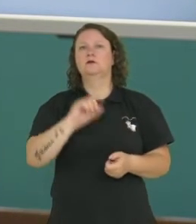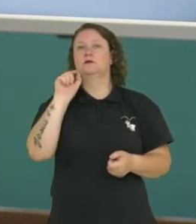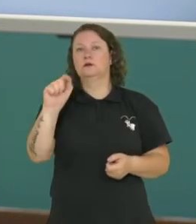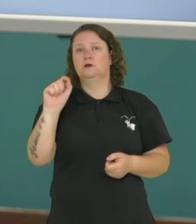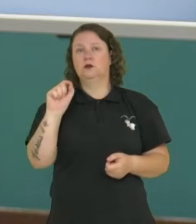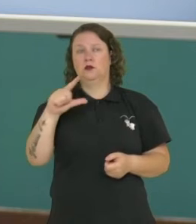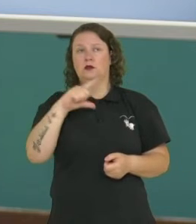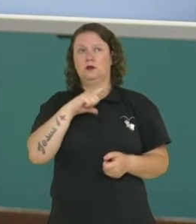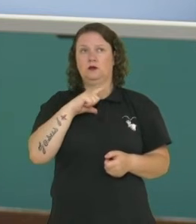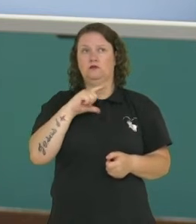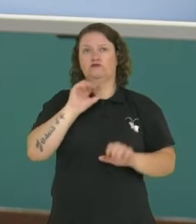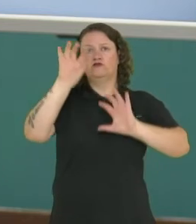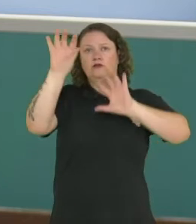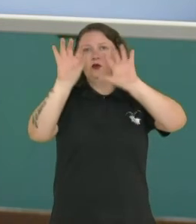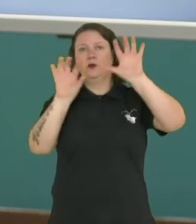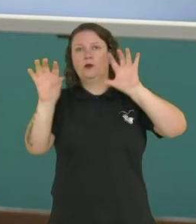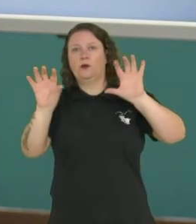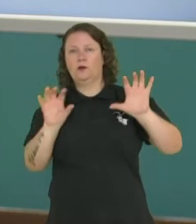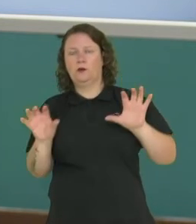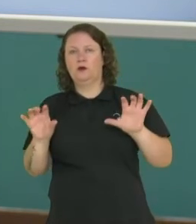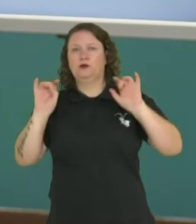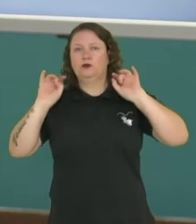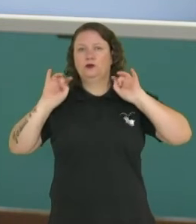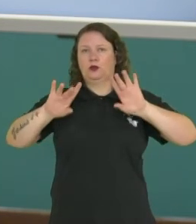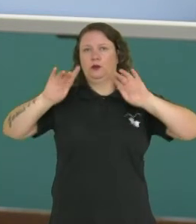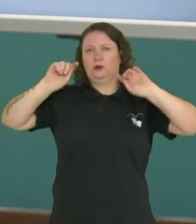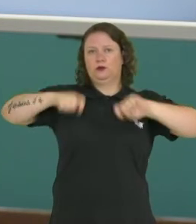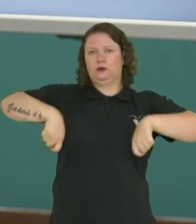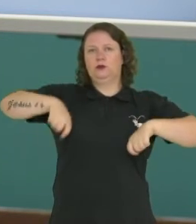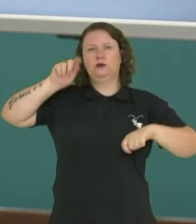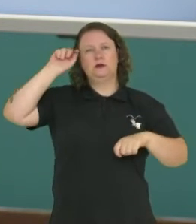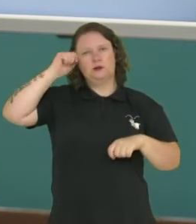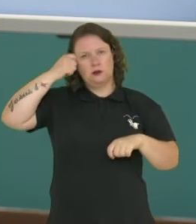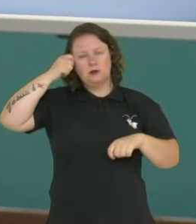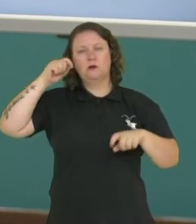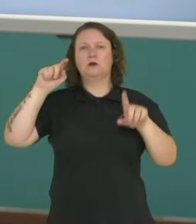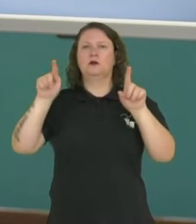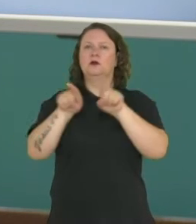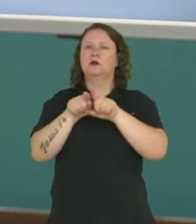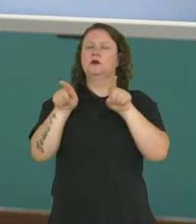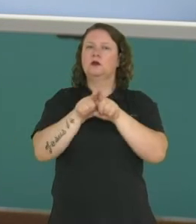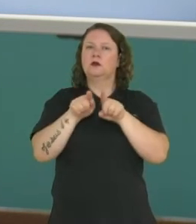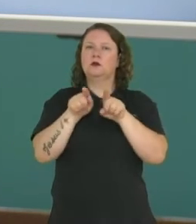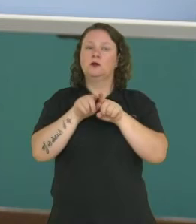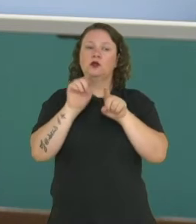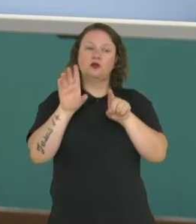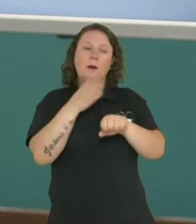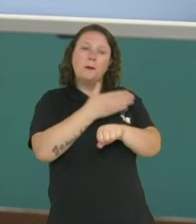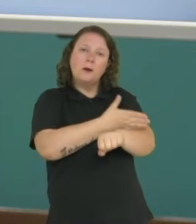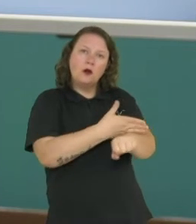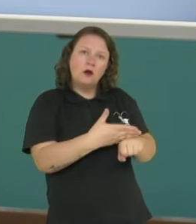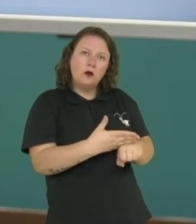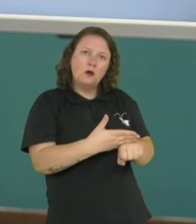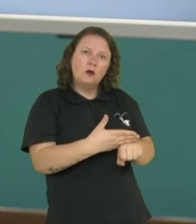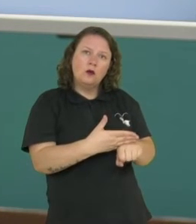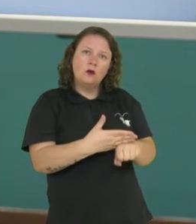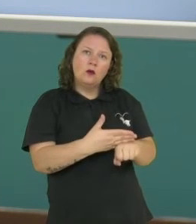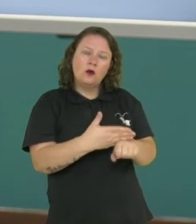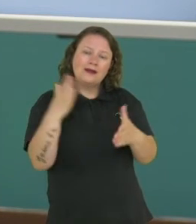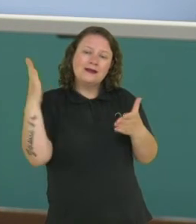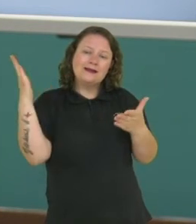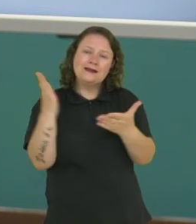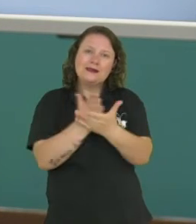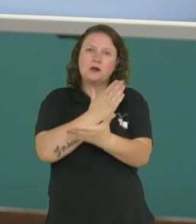tem algumas partes aí, né, olha só, que só poderia ter negros e as outras partes só poderia ter brancos, né? Então, eles isolavam os